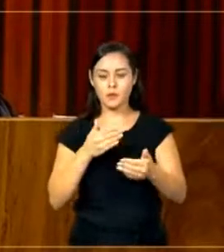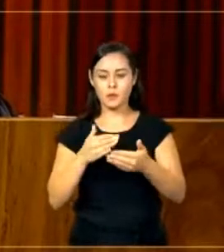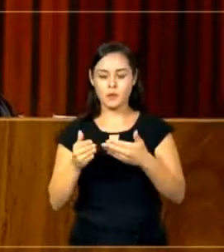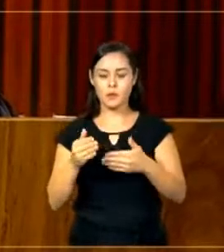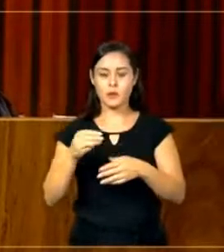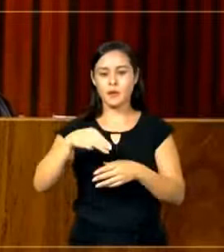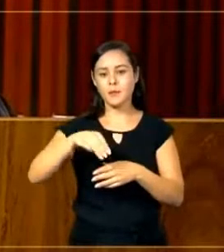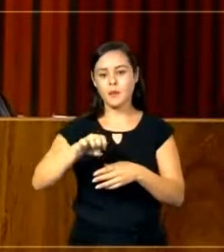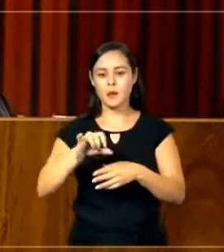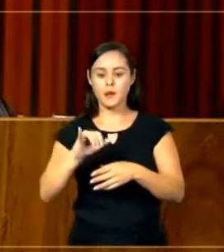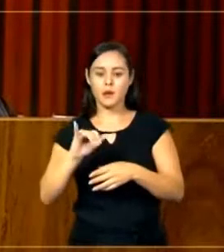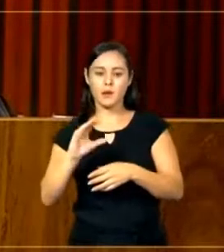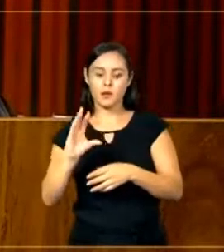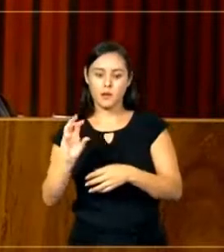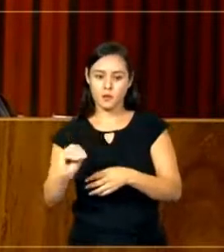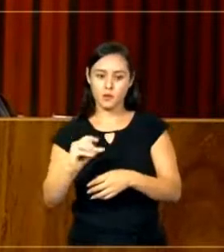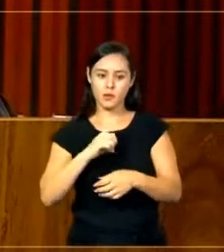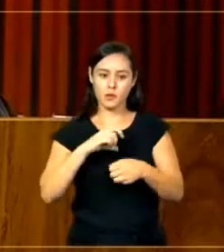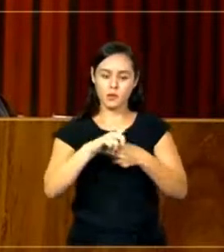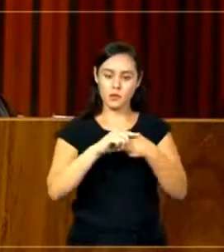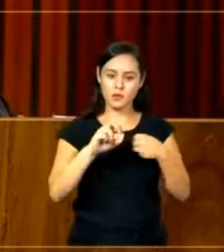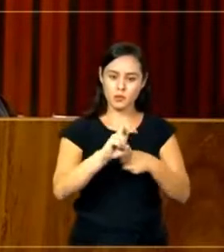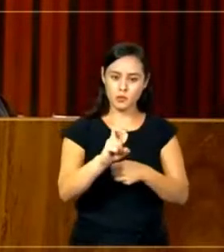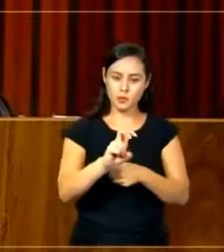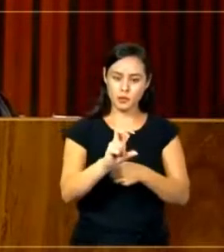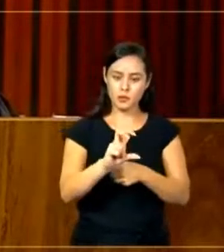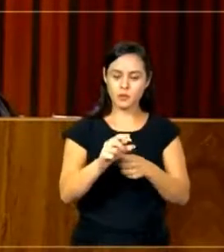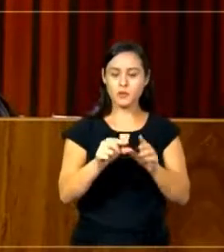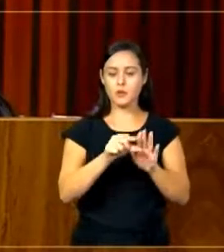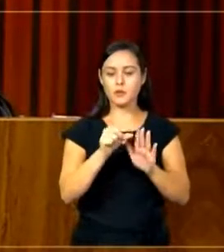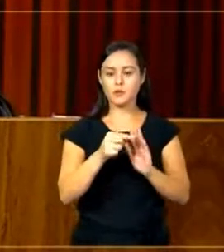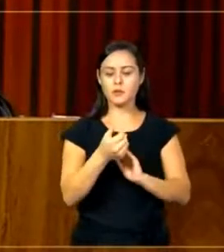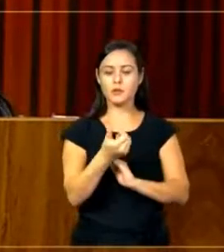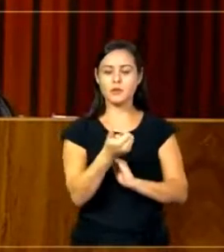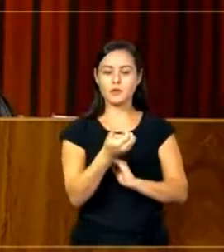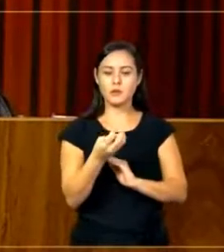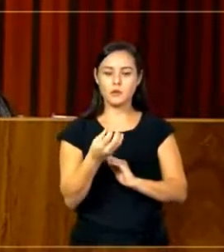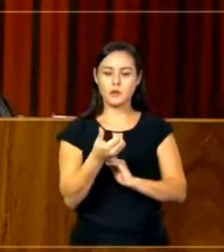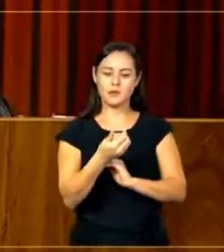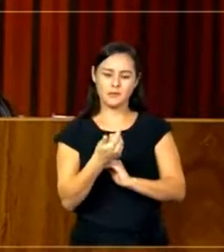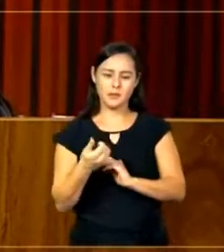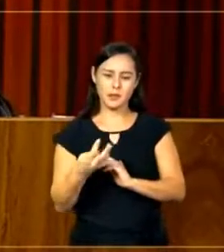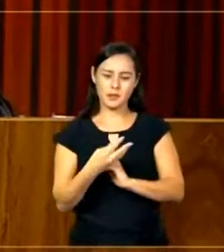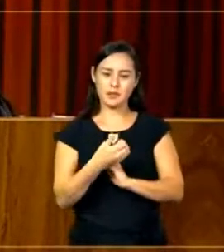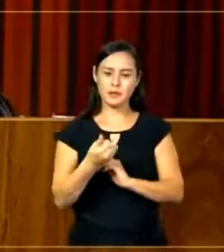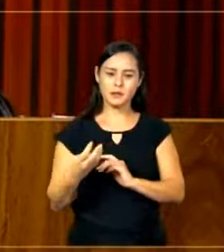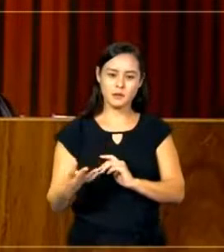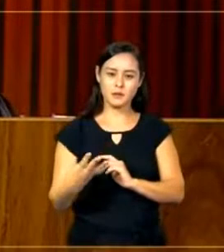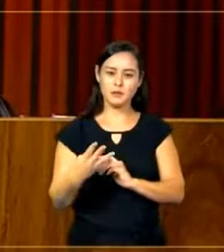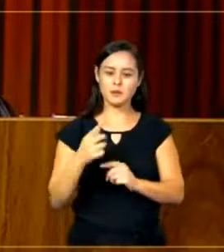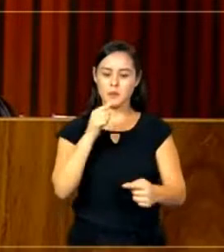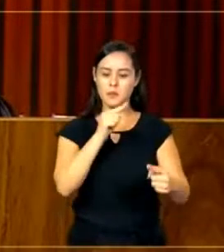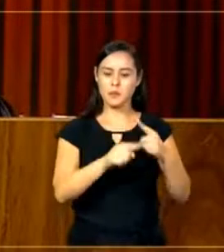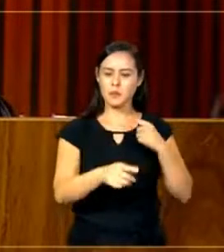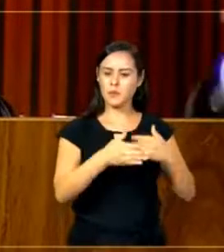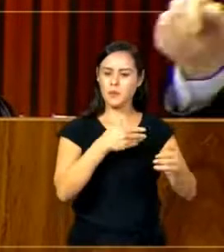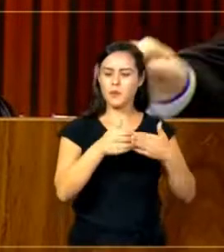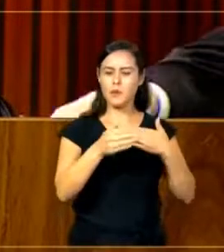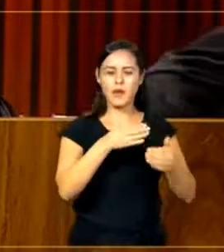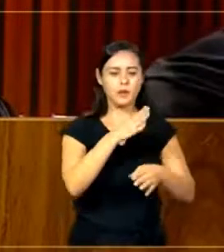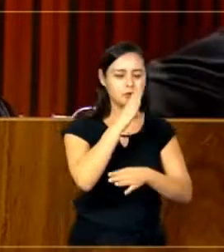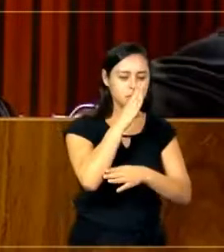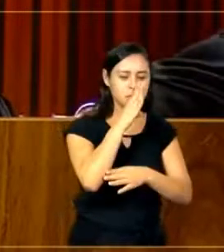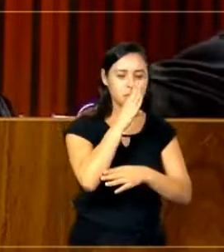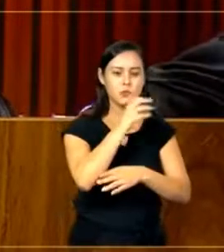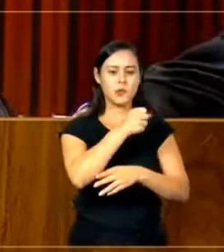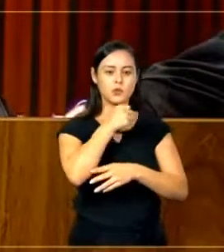disposto do artigo 5º, incisos 4, 5, 10, 13 e 14, sendo vedada toda e qualquer censura de